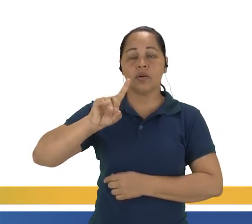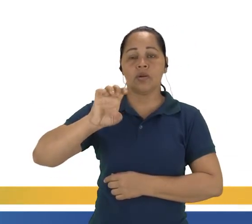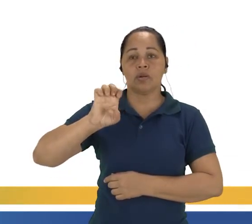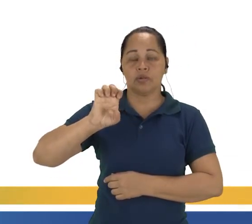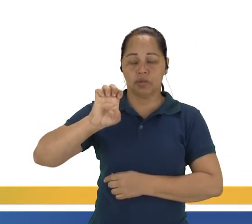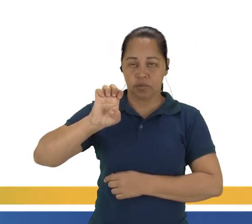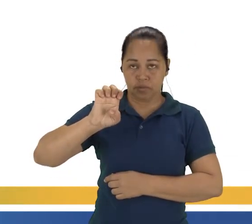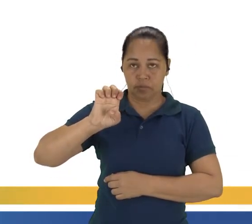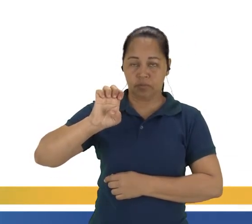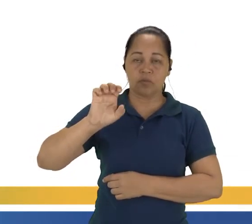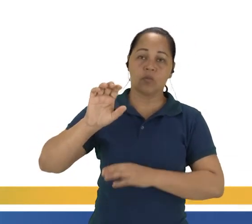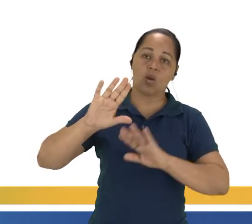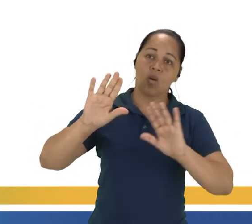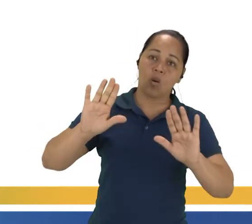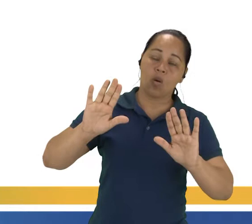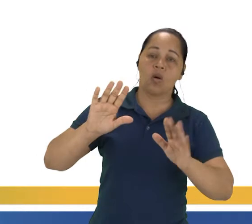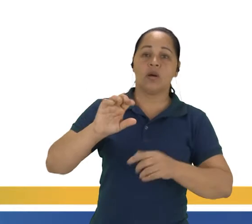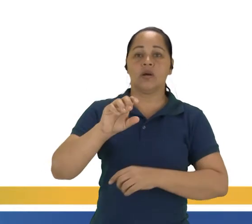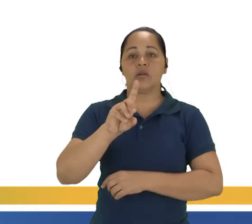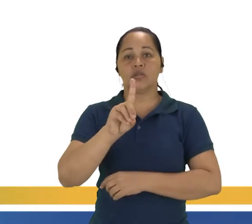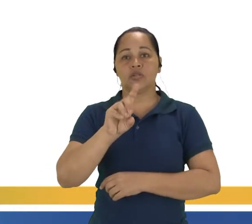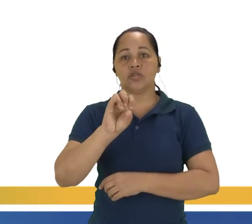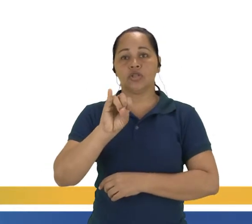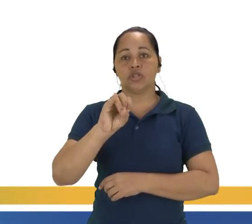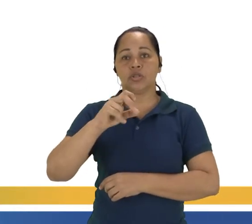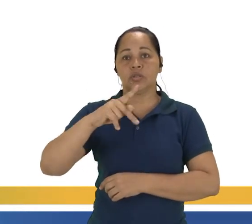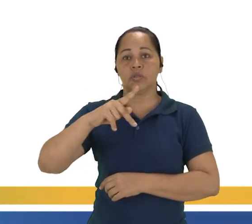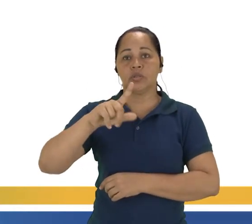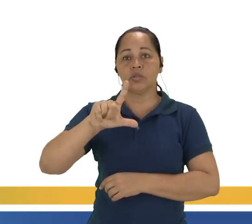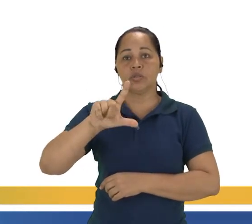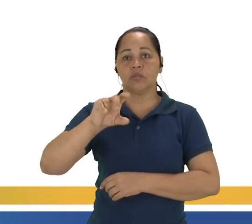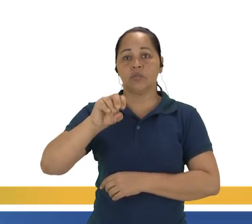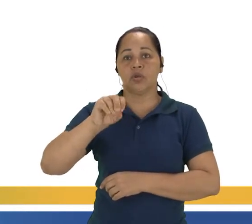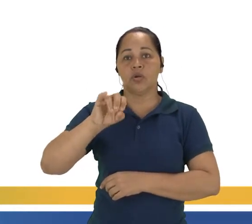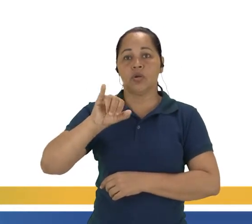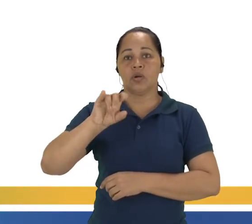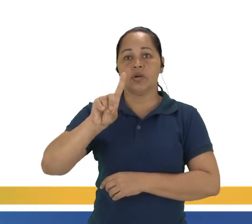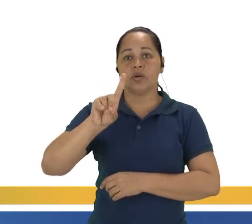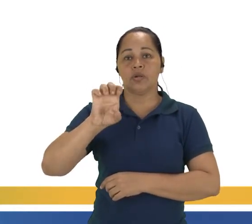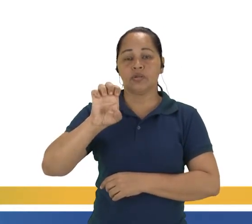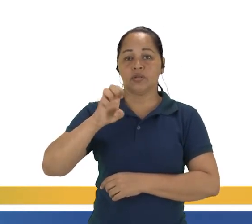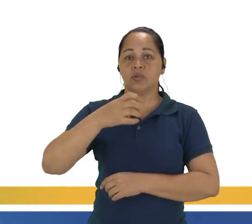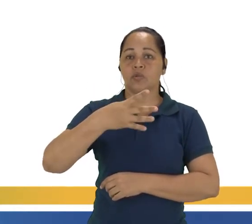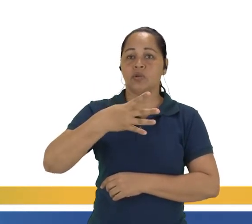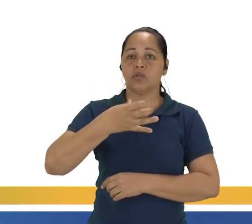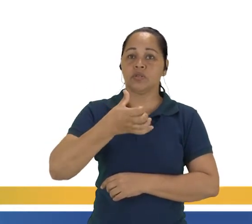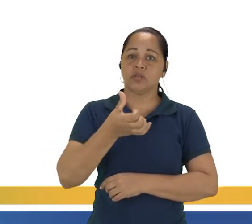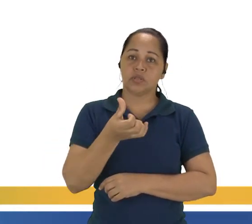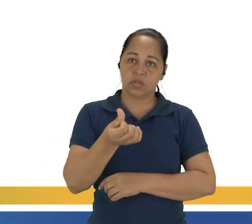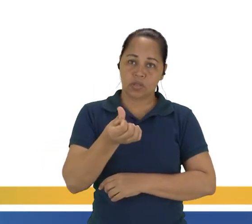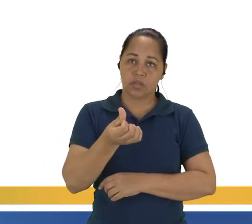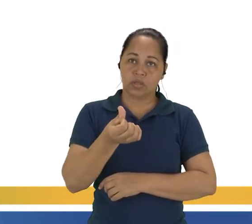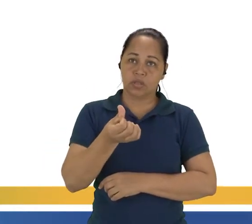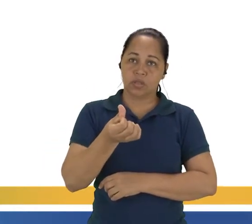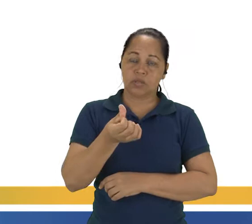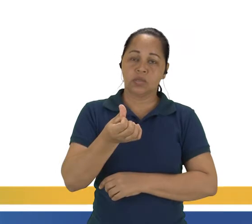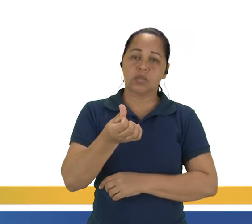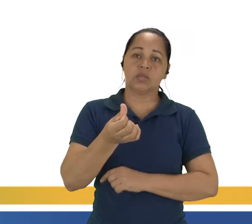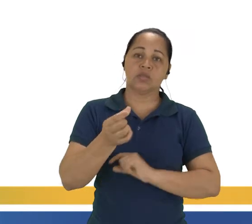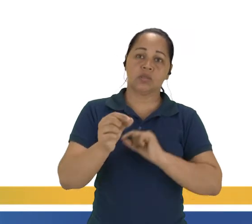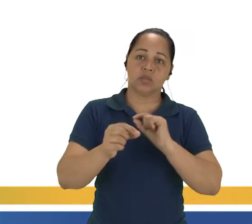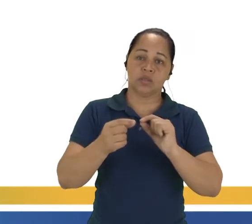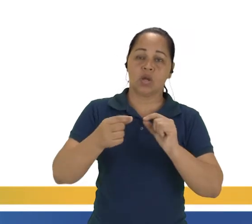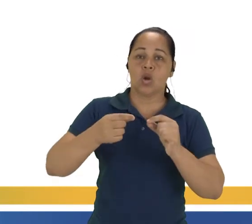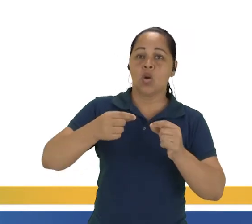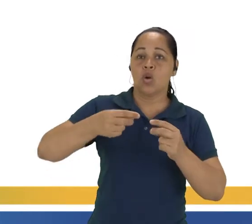Então, uma célula que é diploide, 2 Ns, no nosso caso com 46 cromossomos, vai dar origem a uma célula exatamente